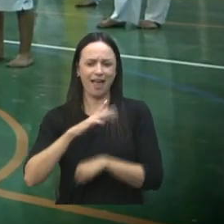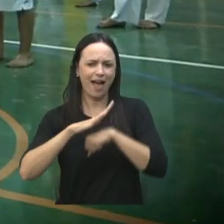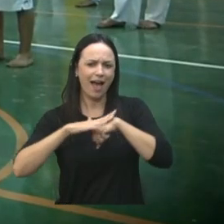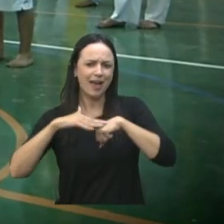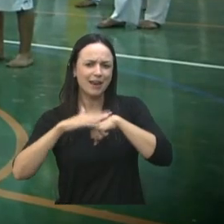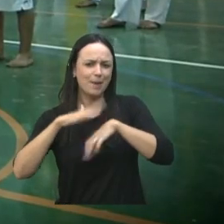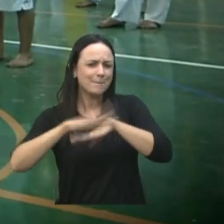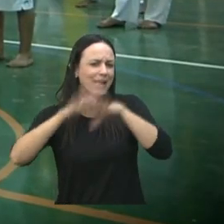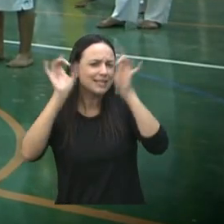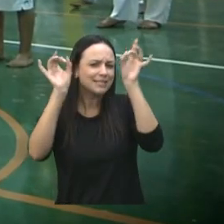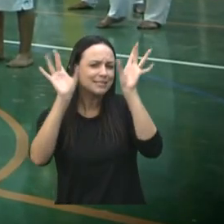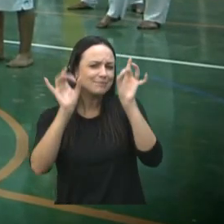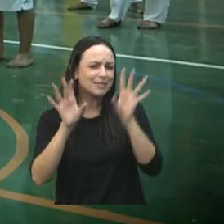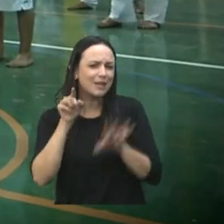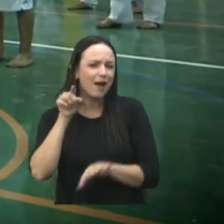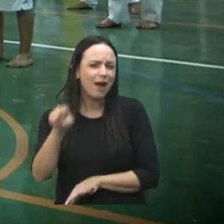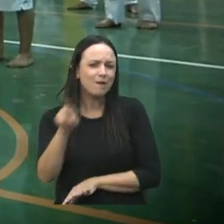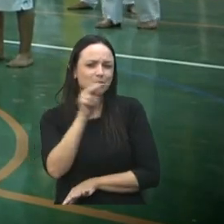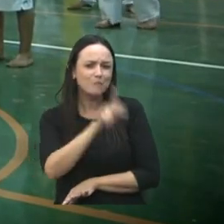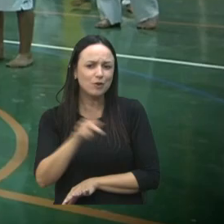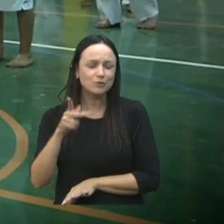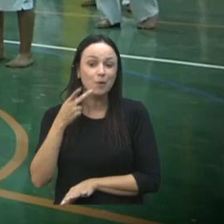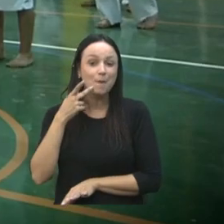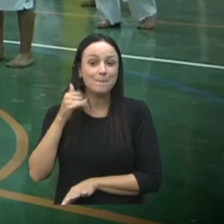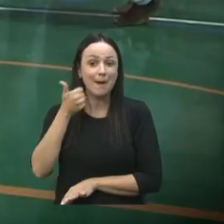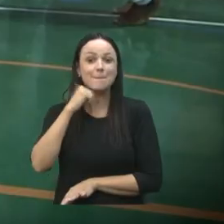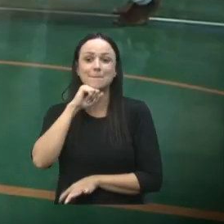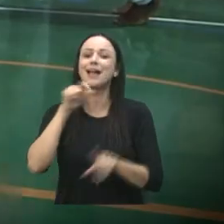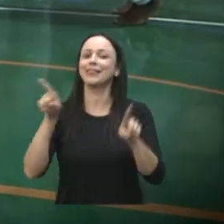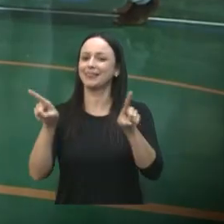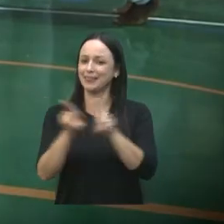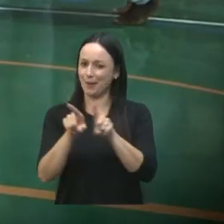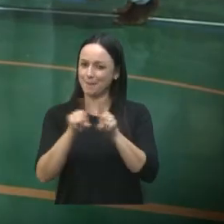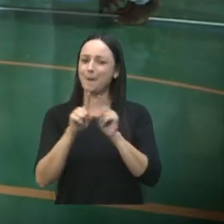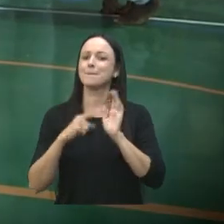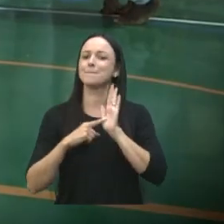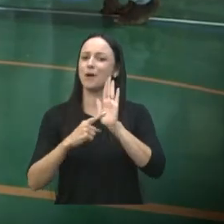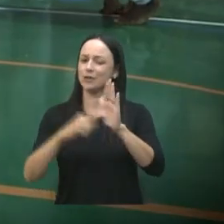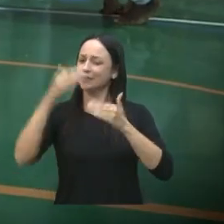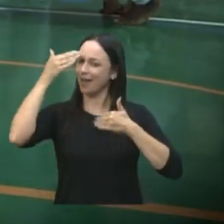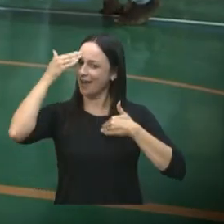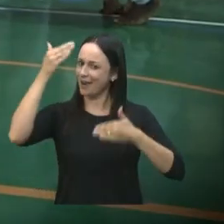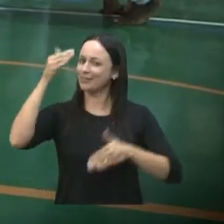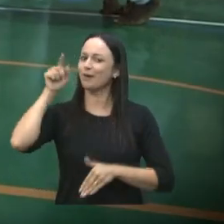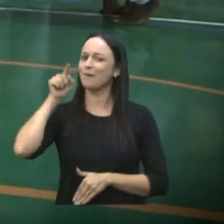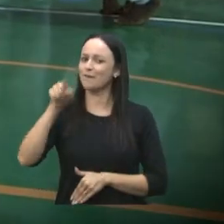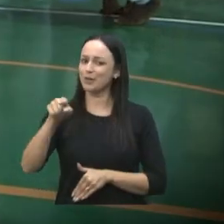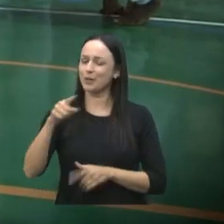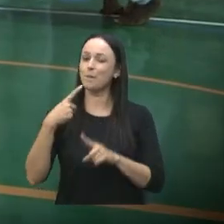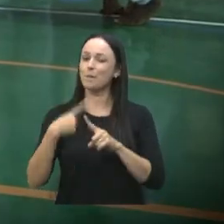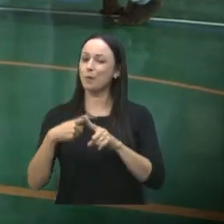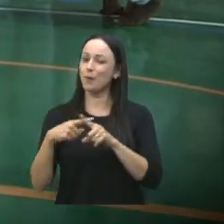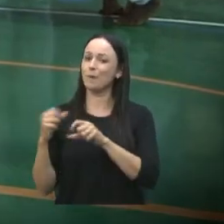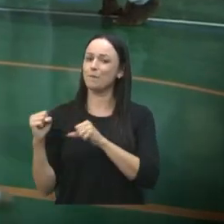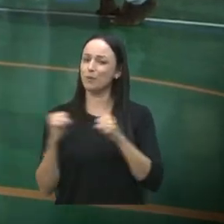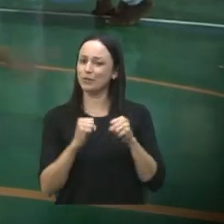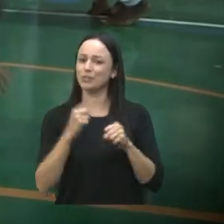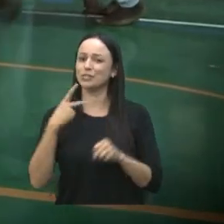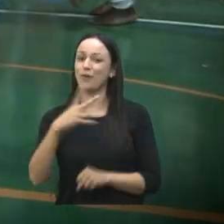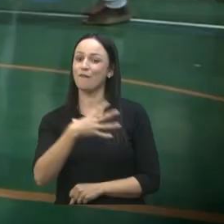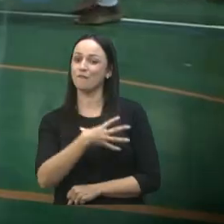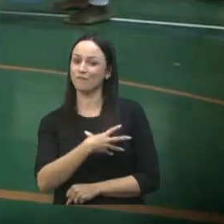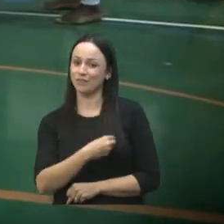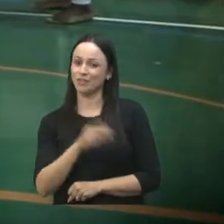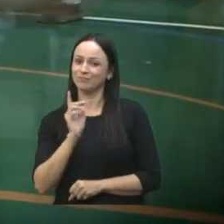que especial pelo mestre, os pais deles também demonstram toda a gratidão pela possibilidade que seus filhos têm